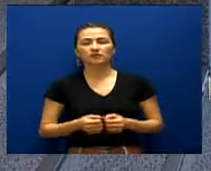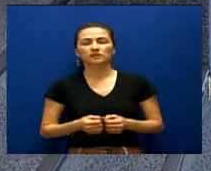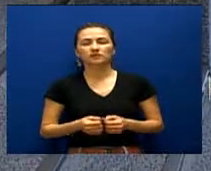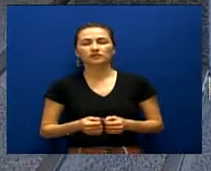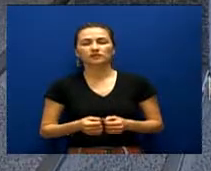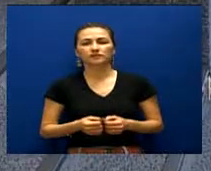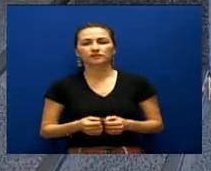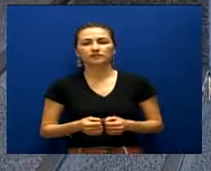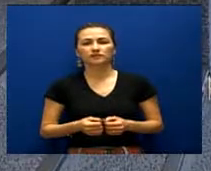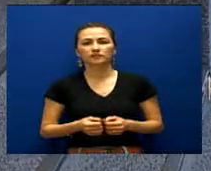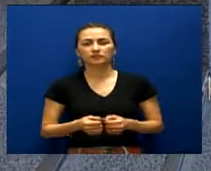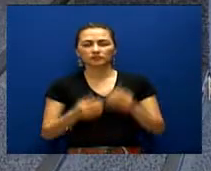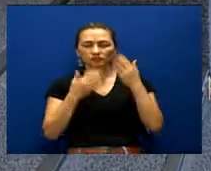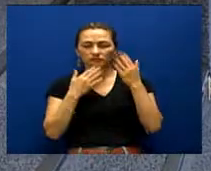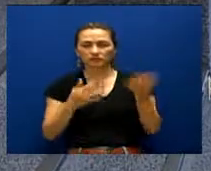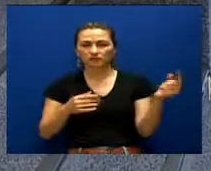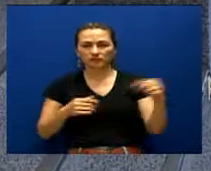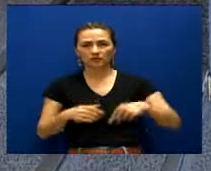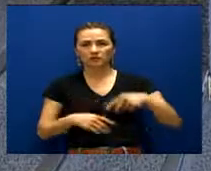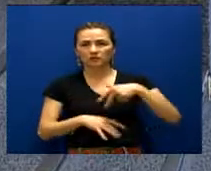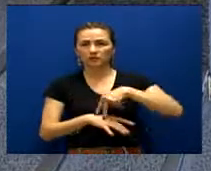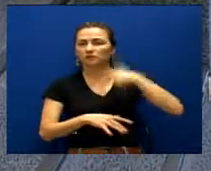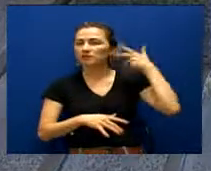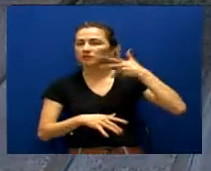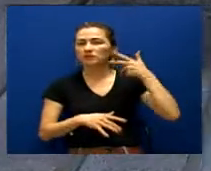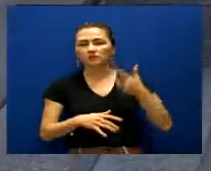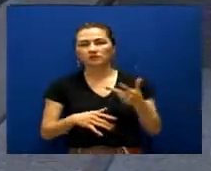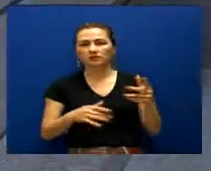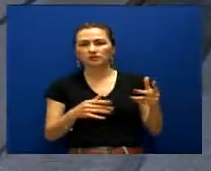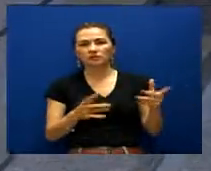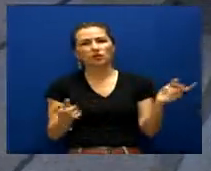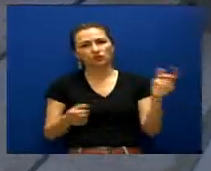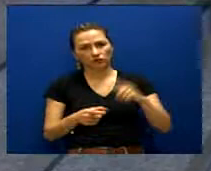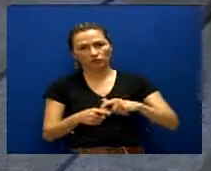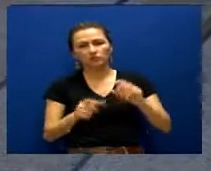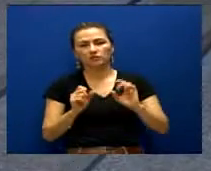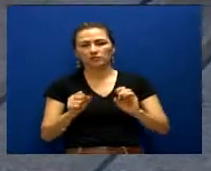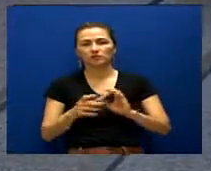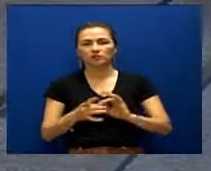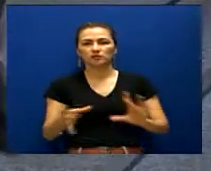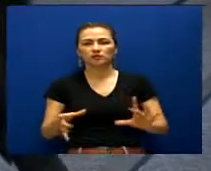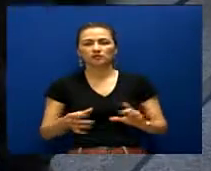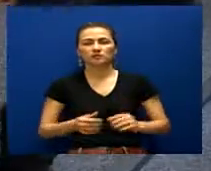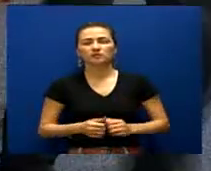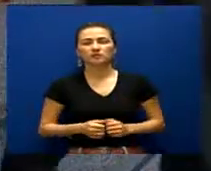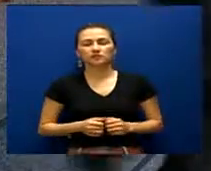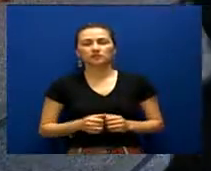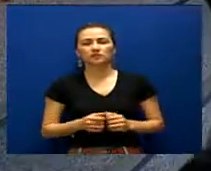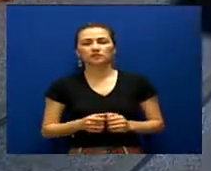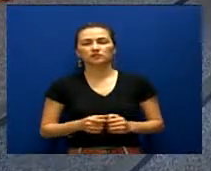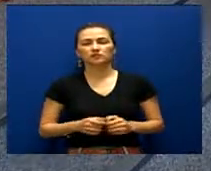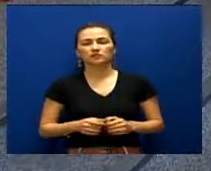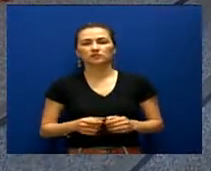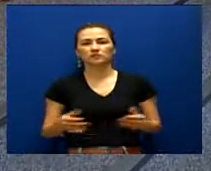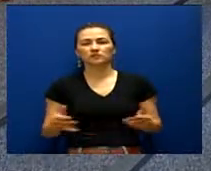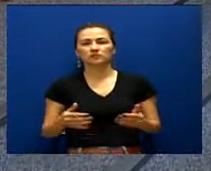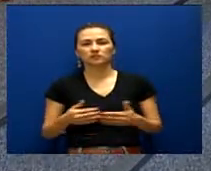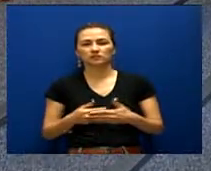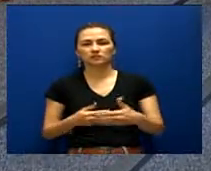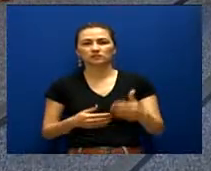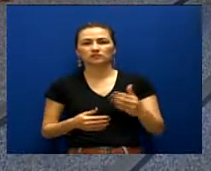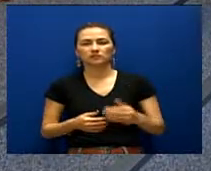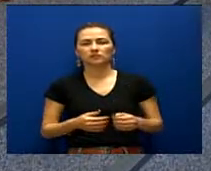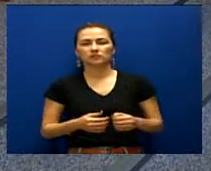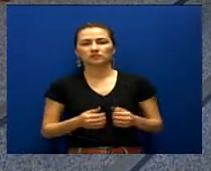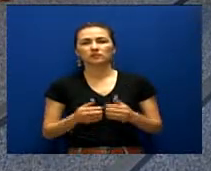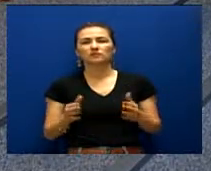Tá. Obrigado pela participação do senhor. Vote sempre, tá? Eu que agradeço. Senhores, nós vamos estar aberto daqui a pouco para o